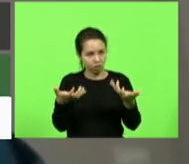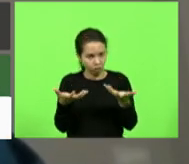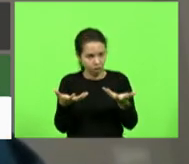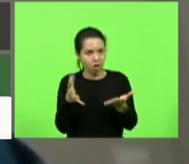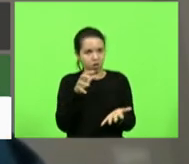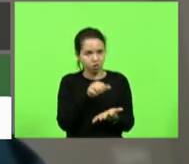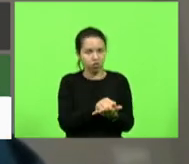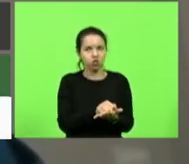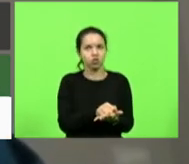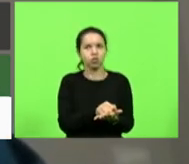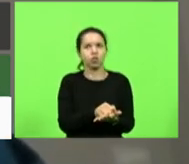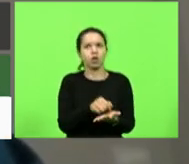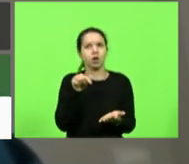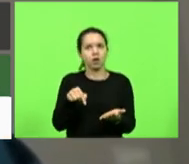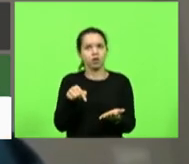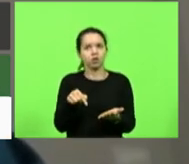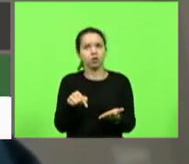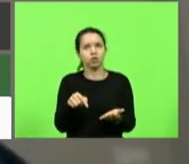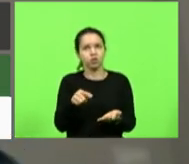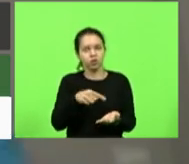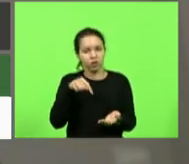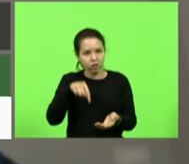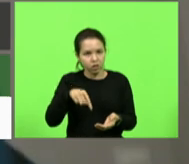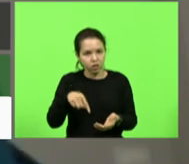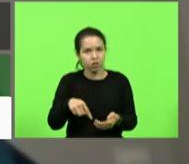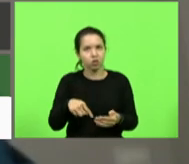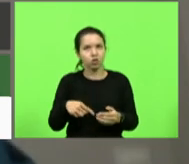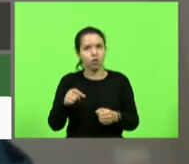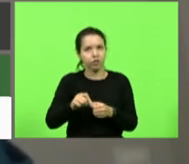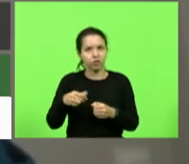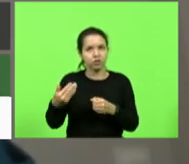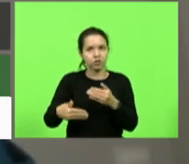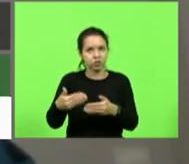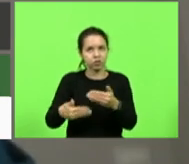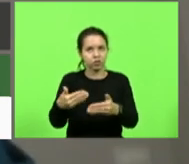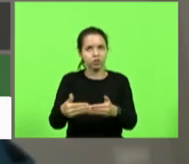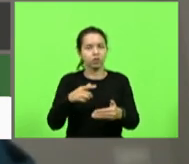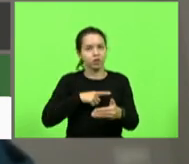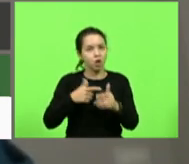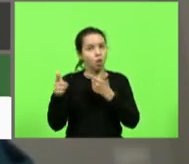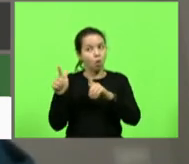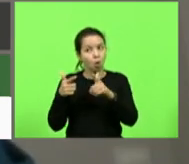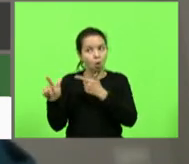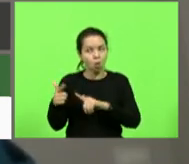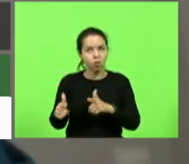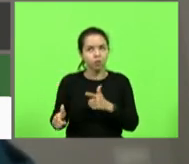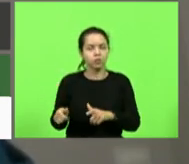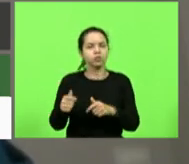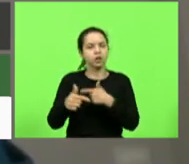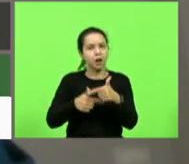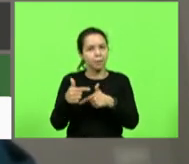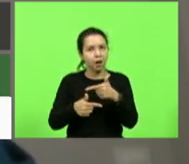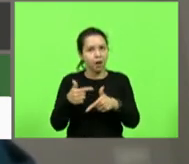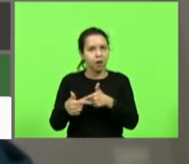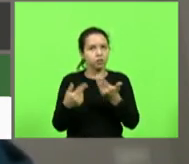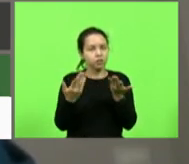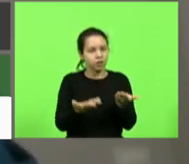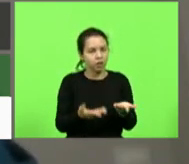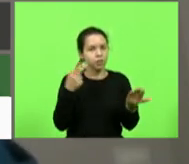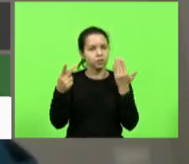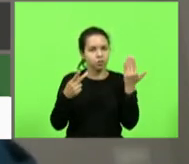que, no nosso fazer, nós encontramos muitas outras possibilidades, né, de trabalhos,